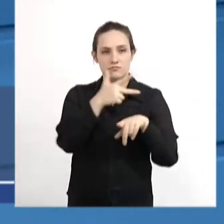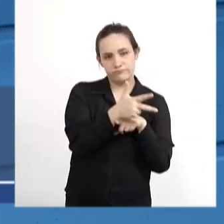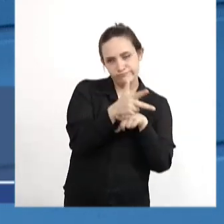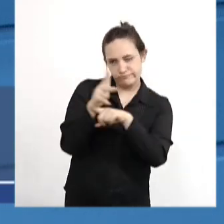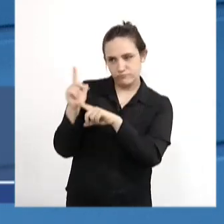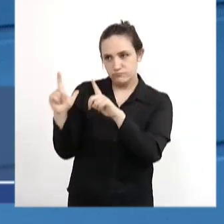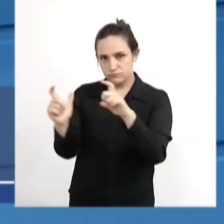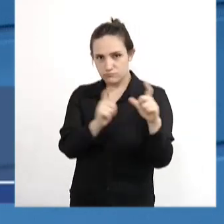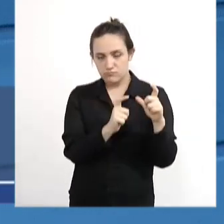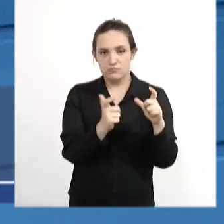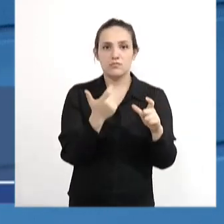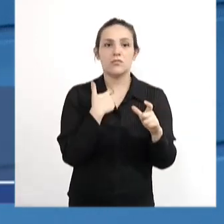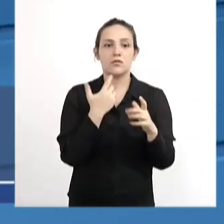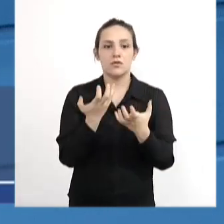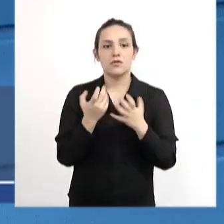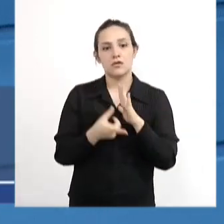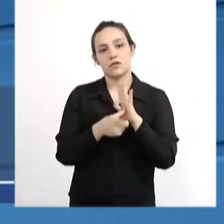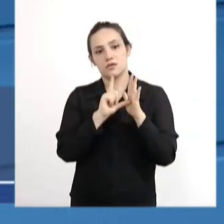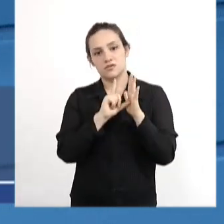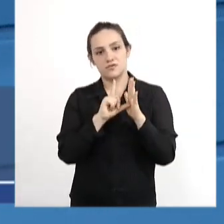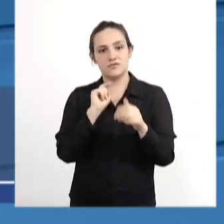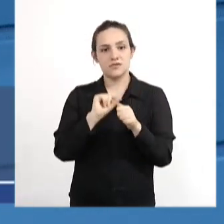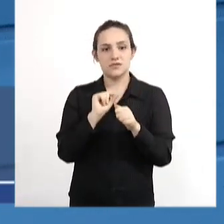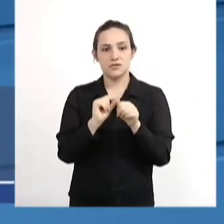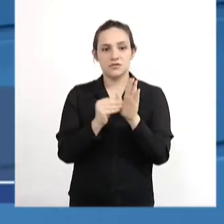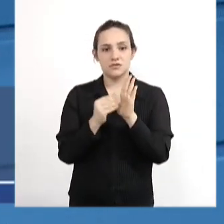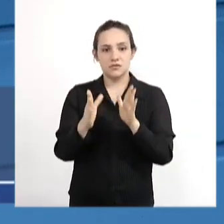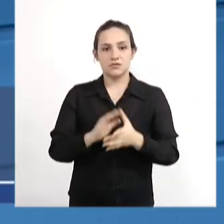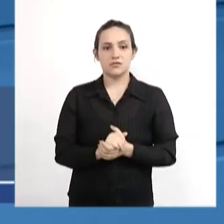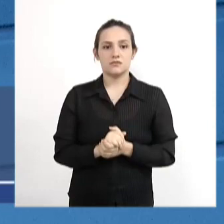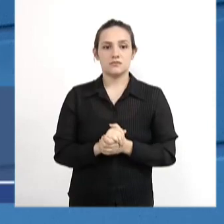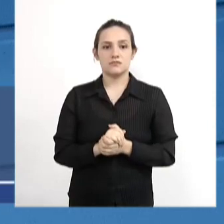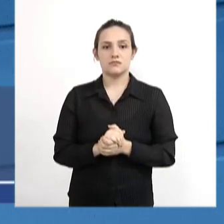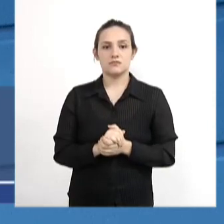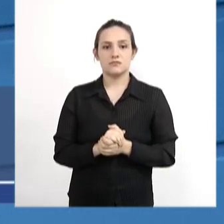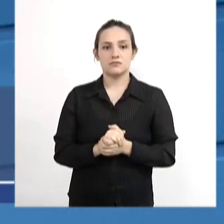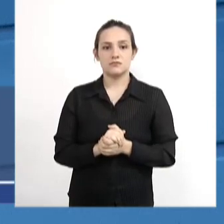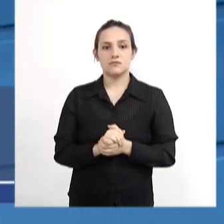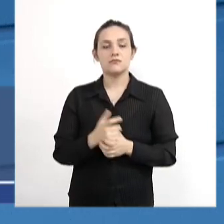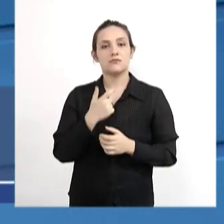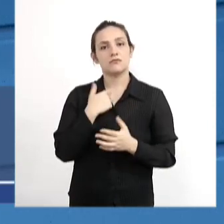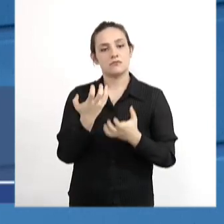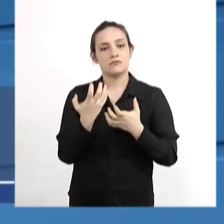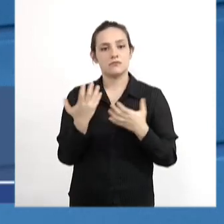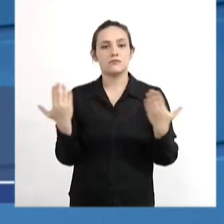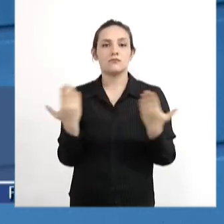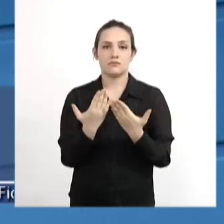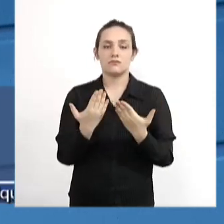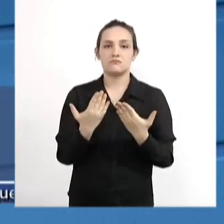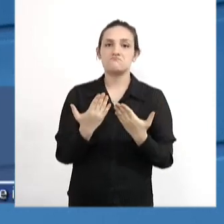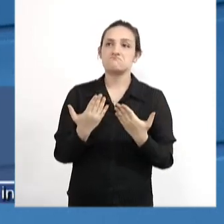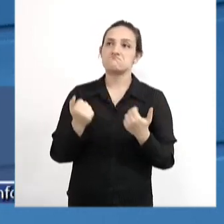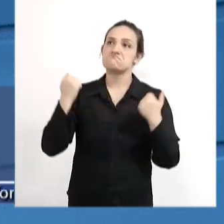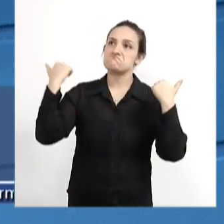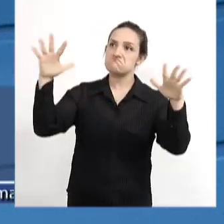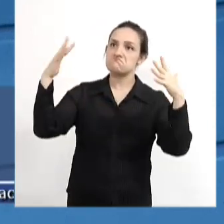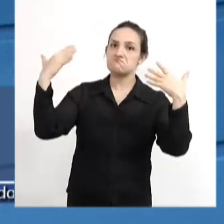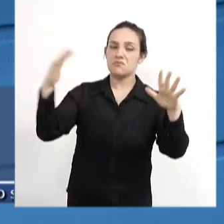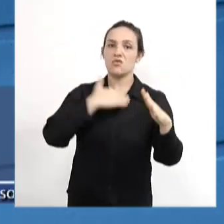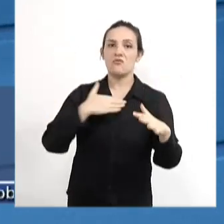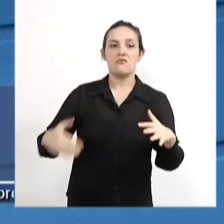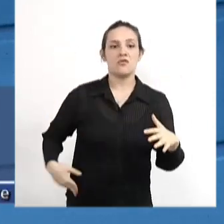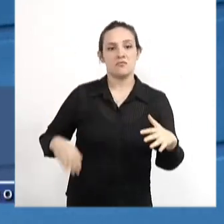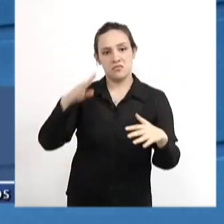Senhor presidente, gostaria de, antes de indicar as minhas proposições, apenas saudar o governo Bolsonaro, que ontem